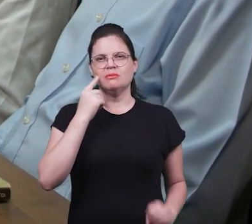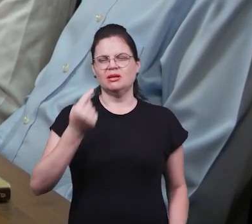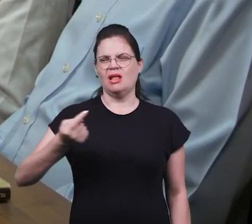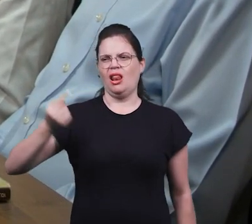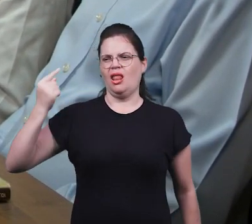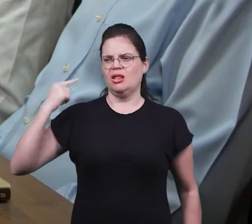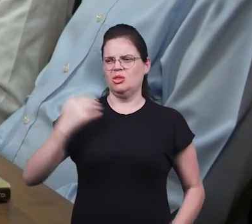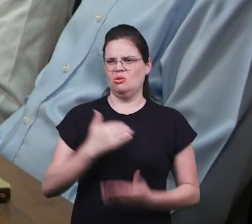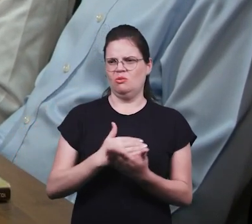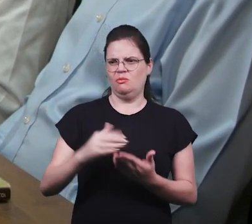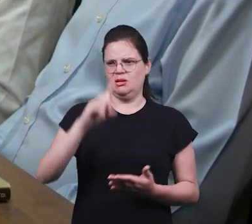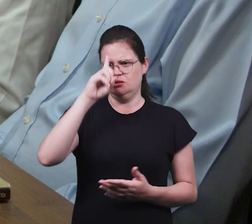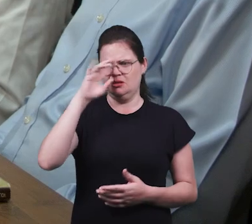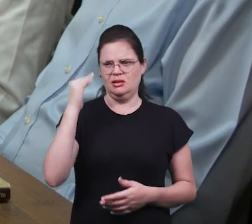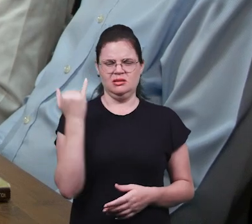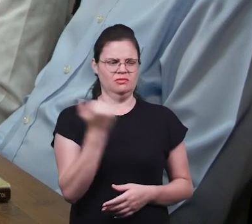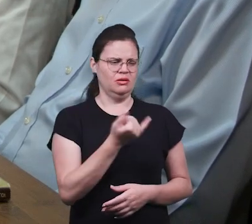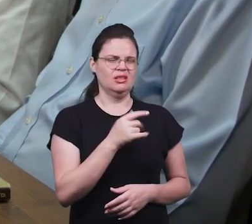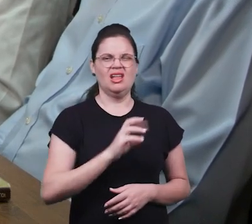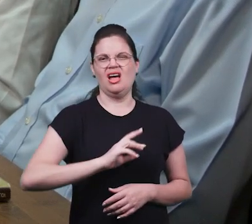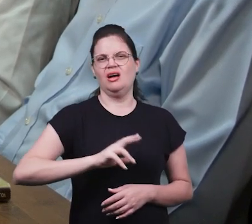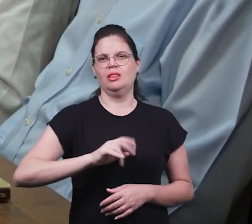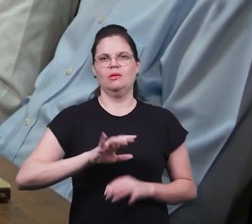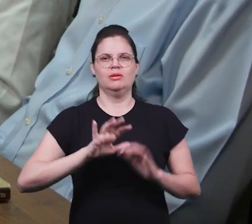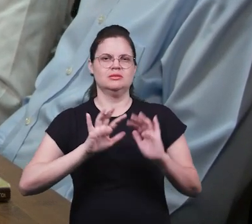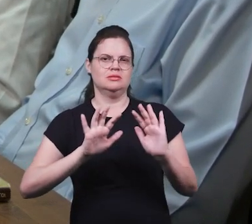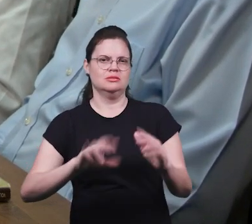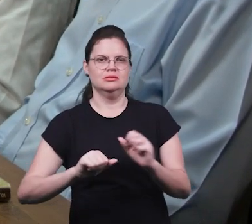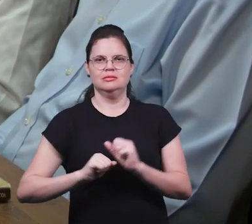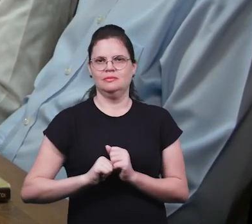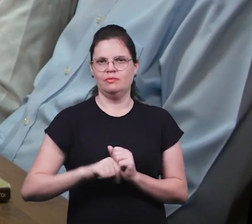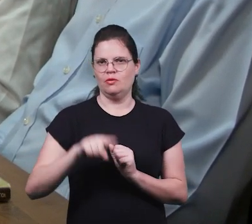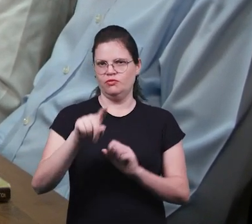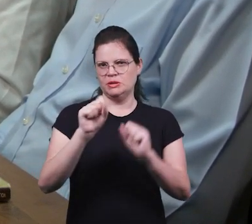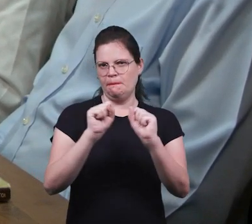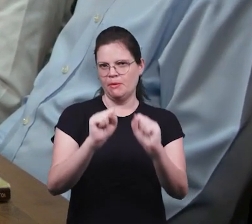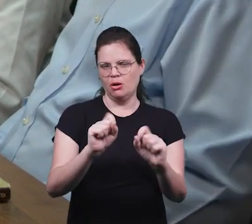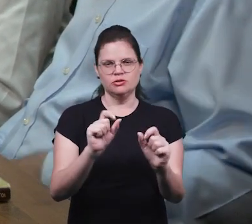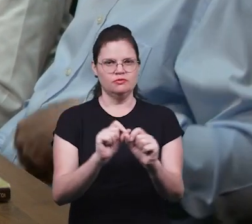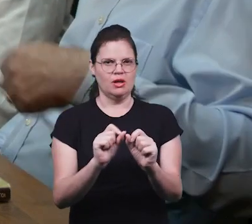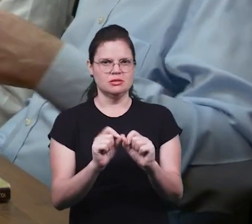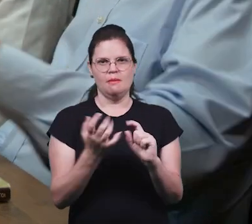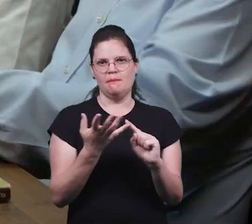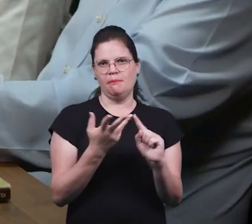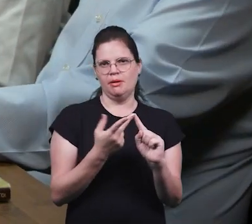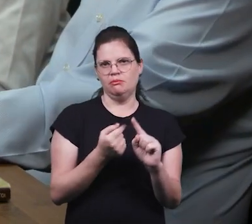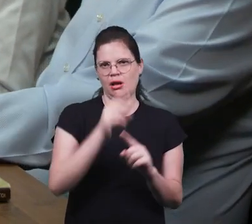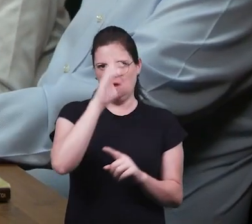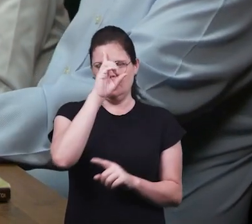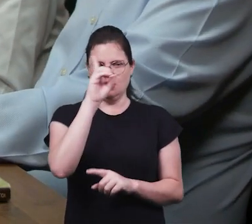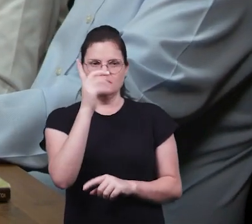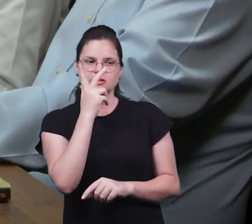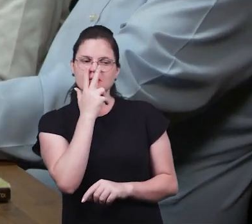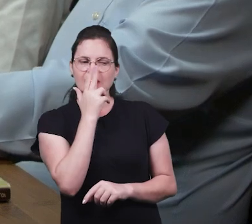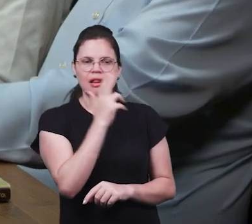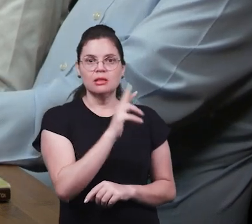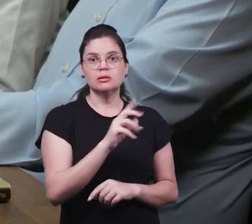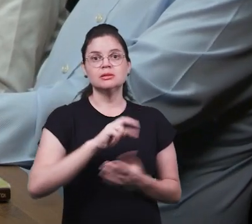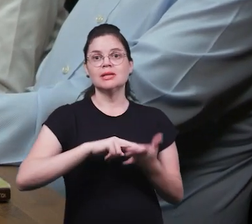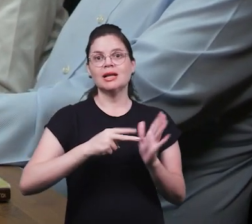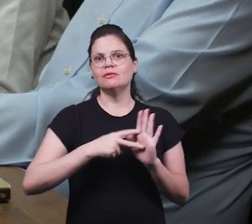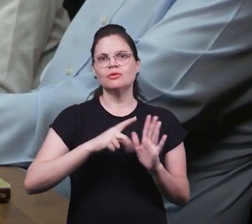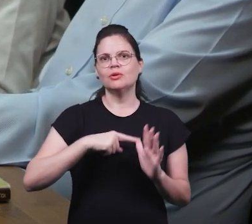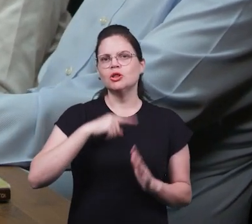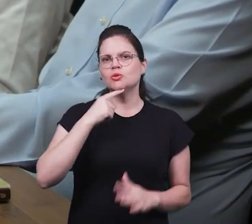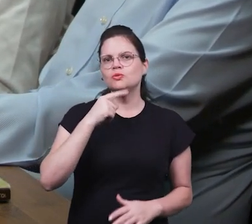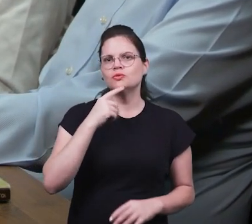falou isso, mas não é assim. Não é bem assim, não, né? É desse jeito. Você pode fazer, na verdade Deus está mal intencionado com você. Isso é incredulidade. O